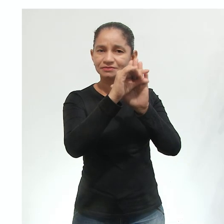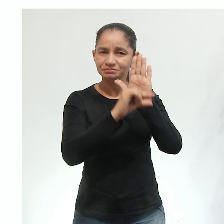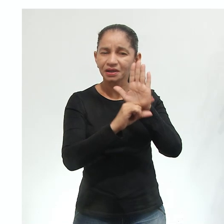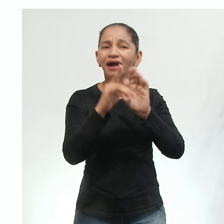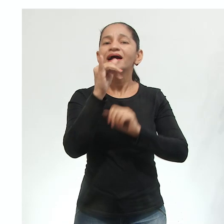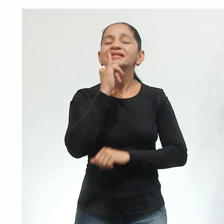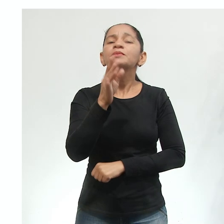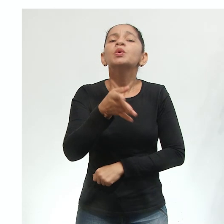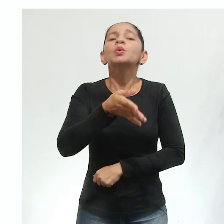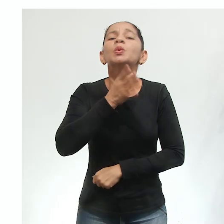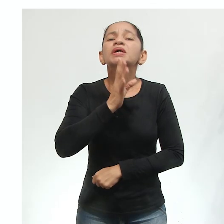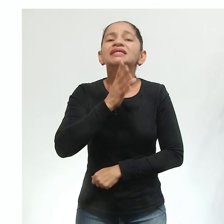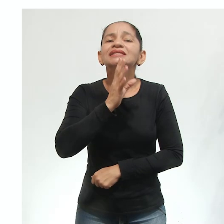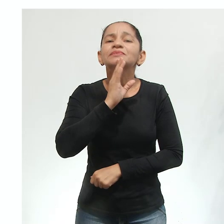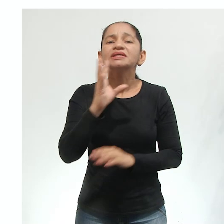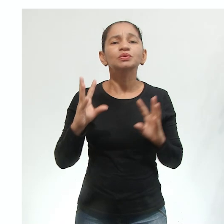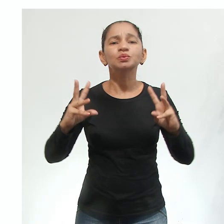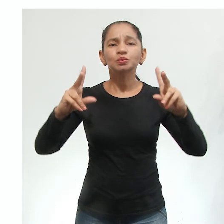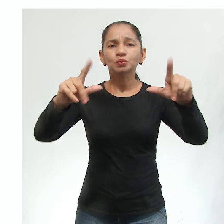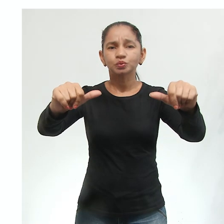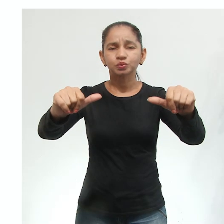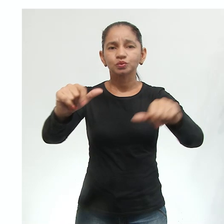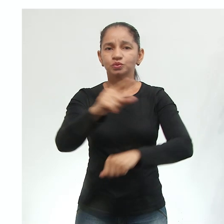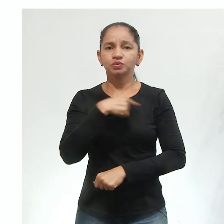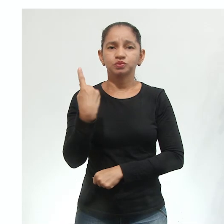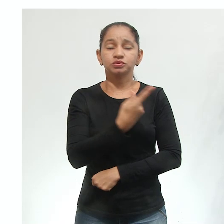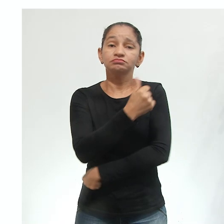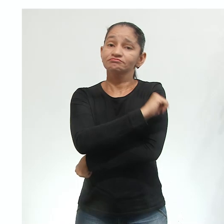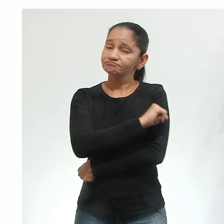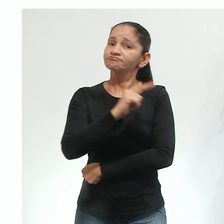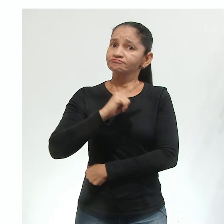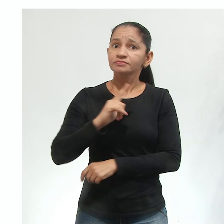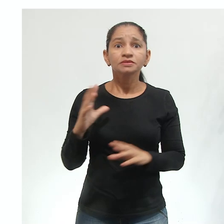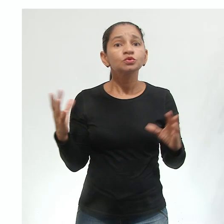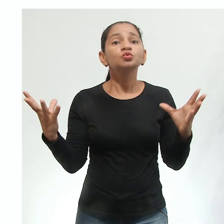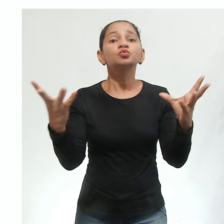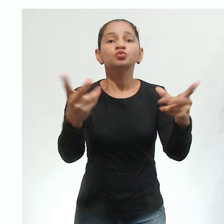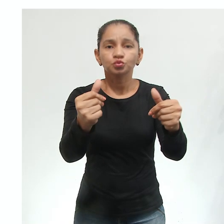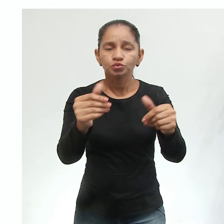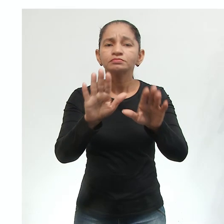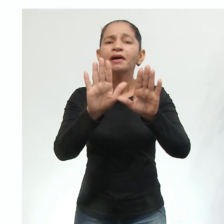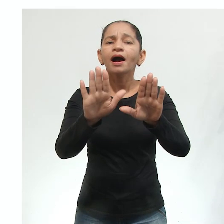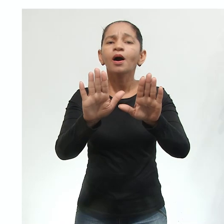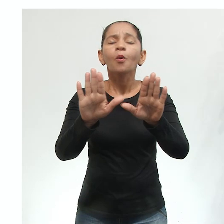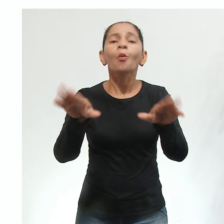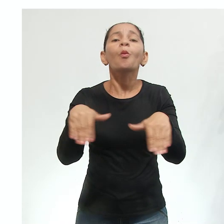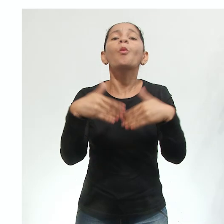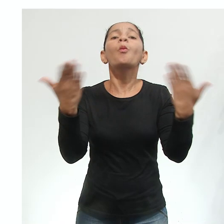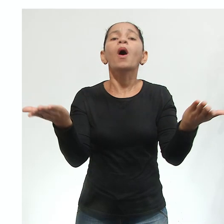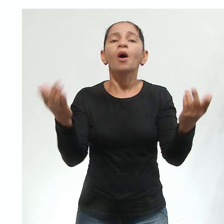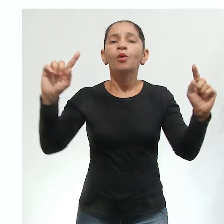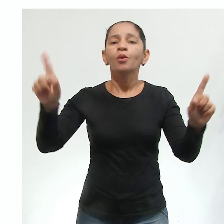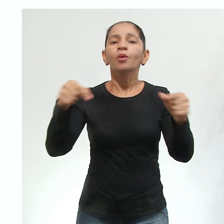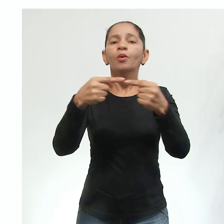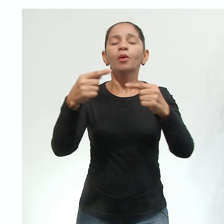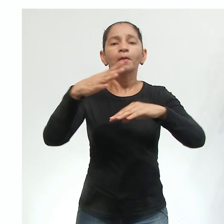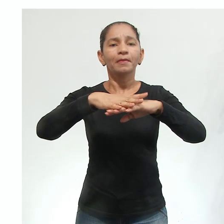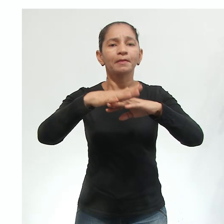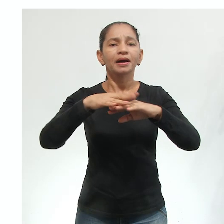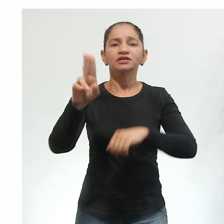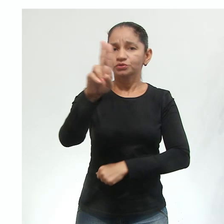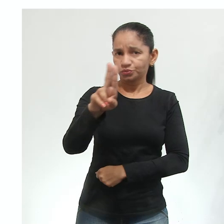habilidades essenciais que todos os alunos devem desenvolver. E quais são as implicações para a